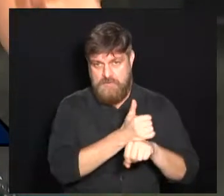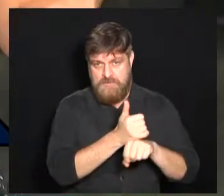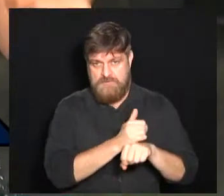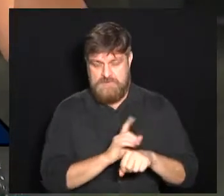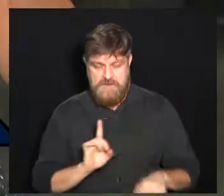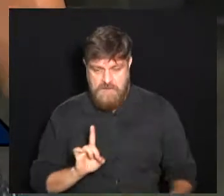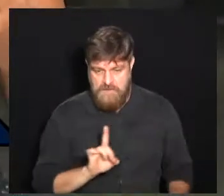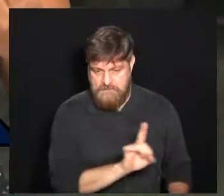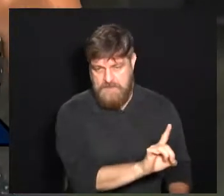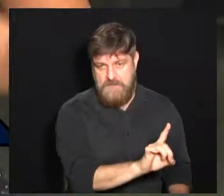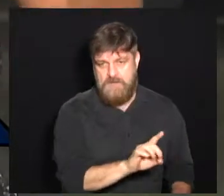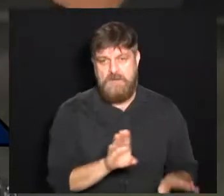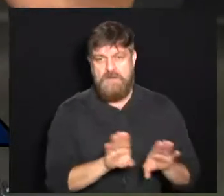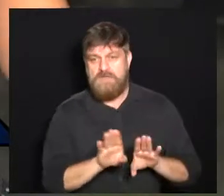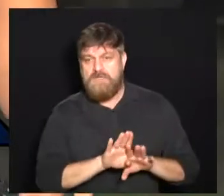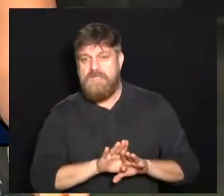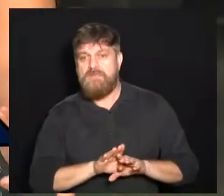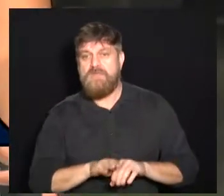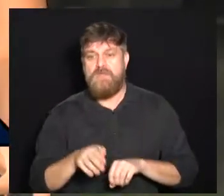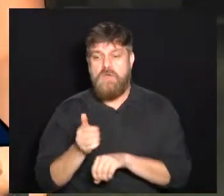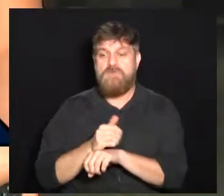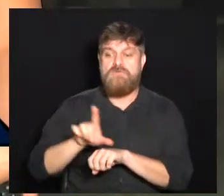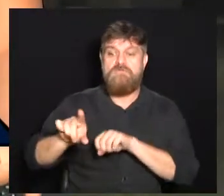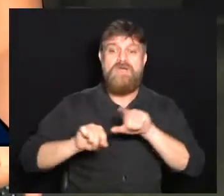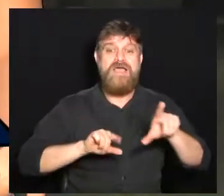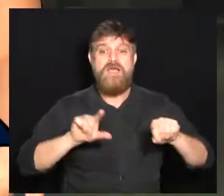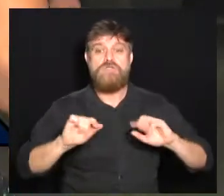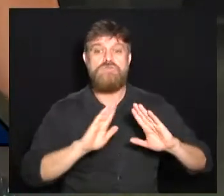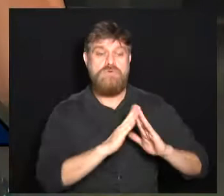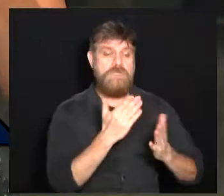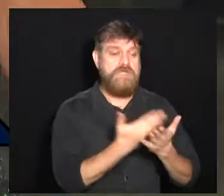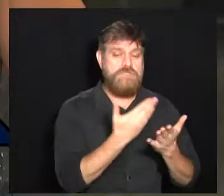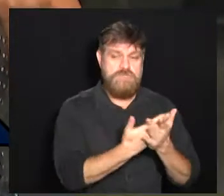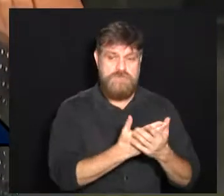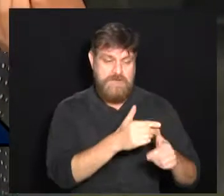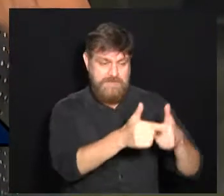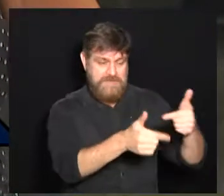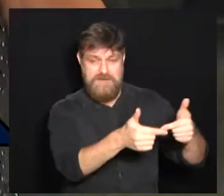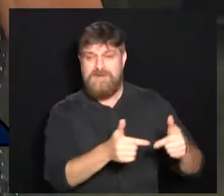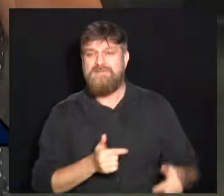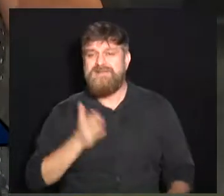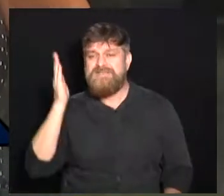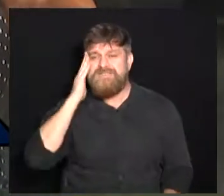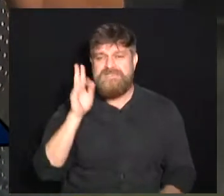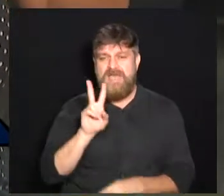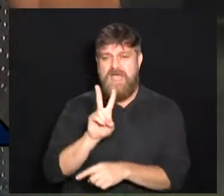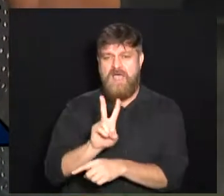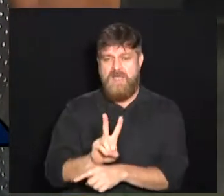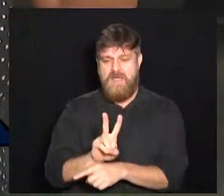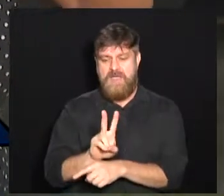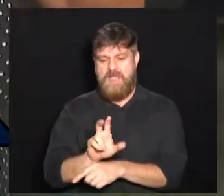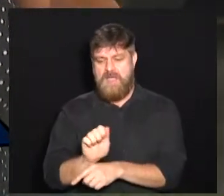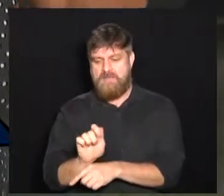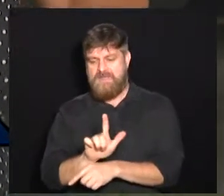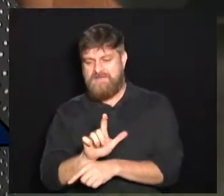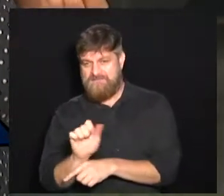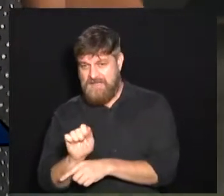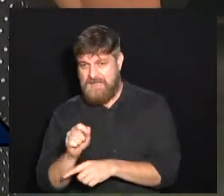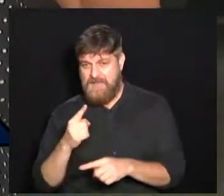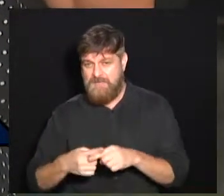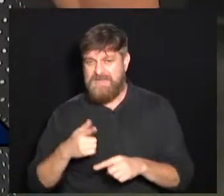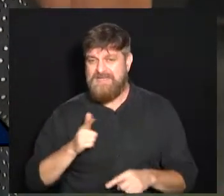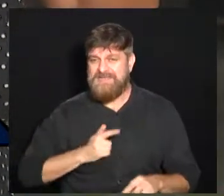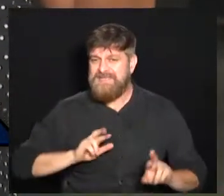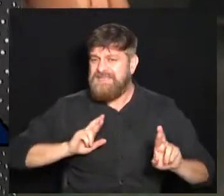vão depende também da escolha do próprio profissional que está sendo nomeado, mas sobre as vagas, porque a gente tem uma